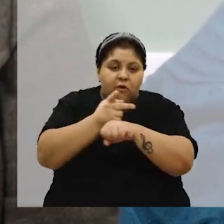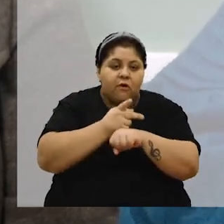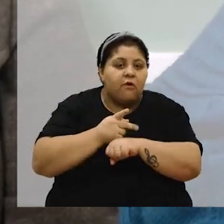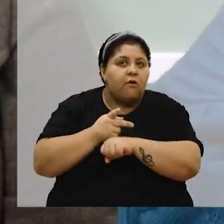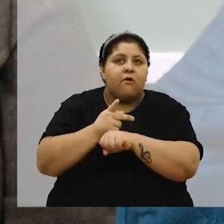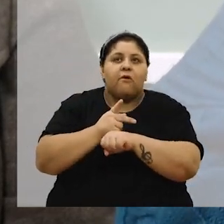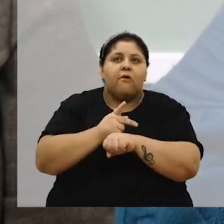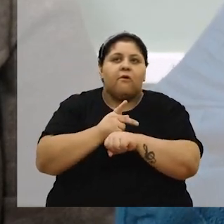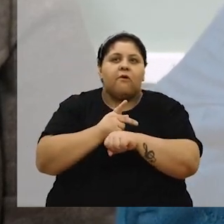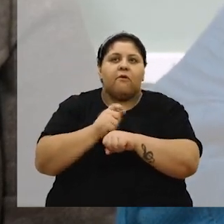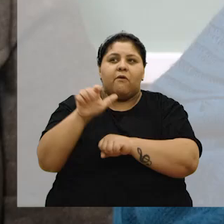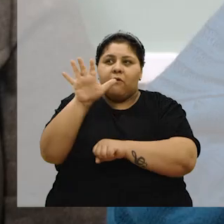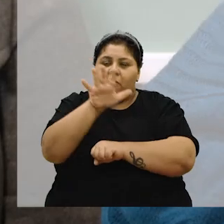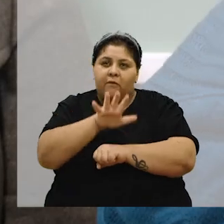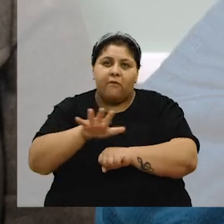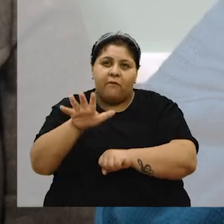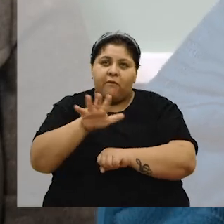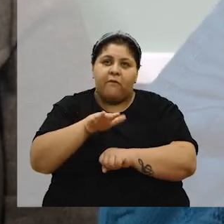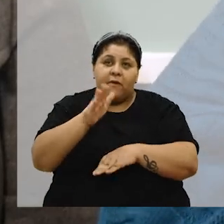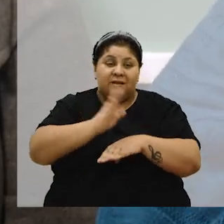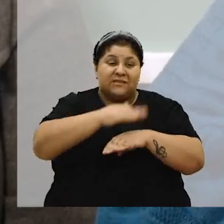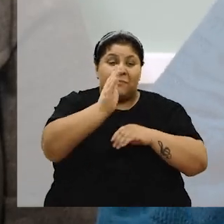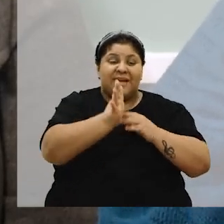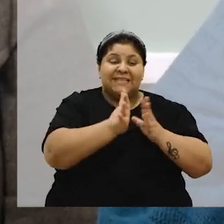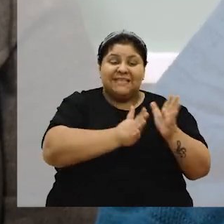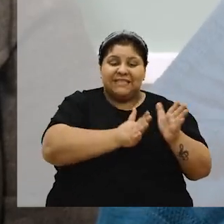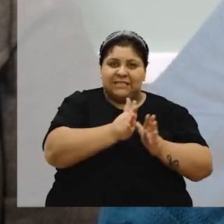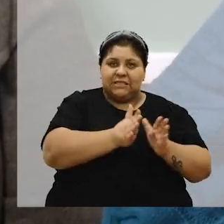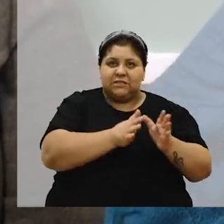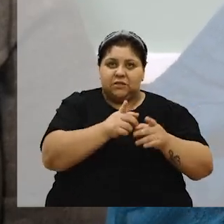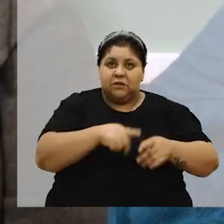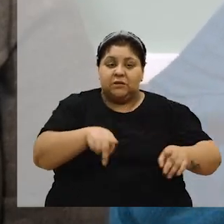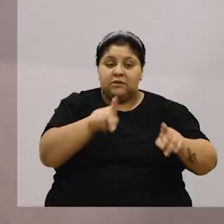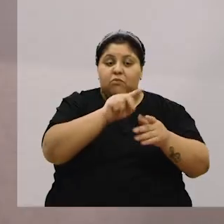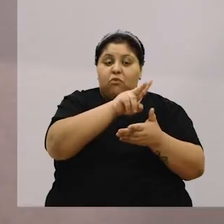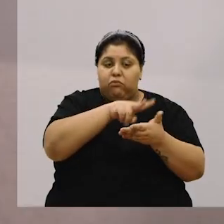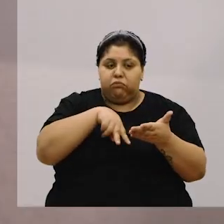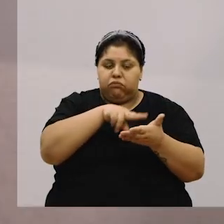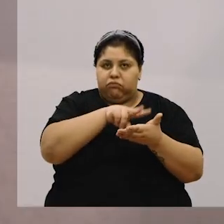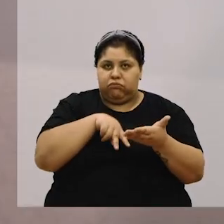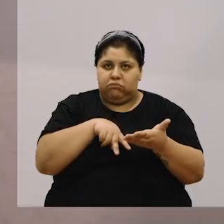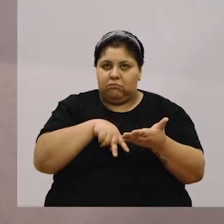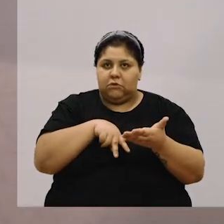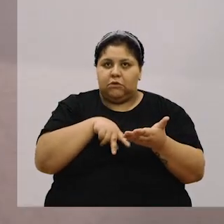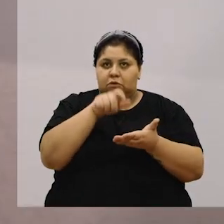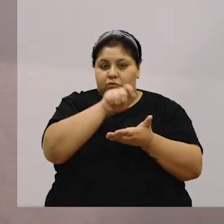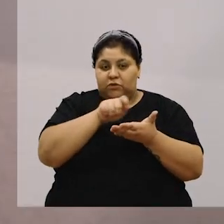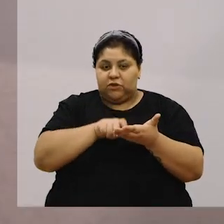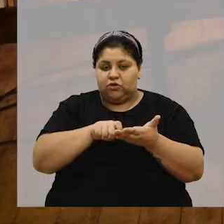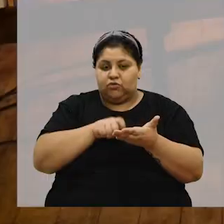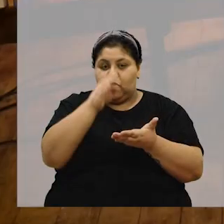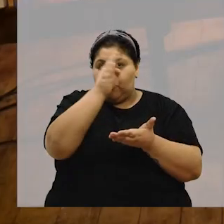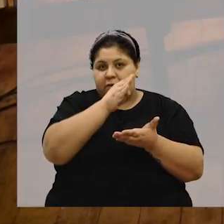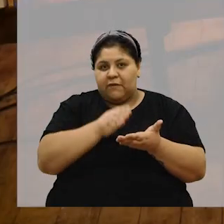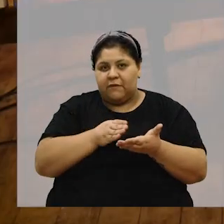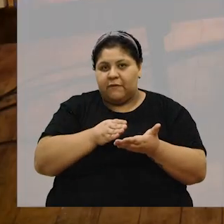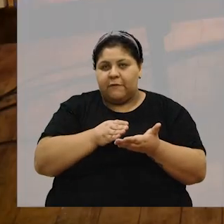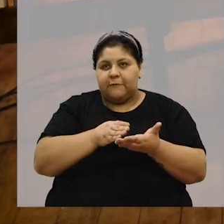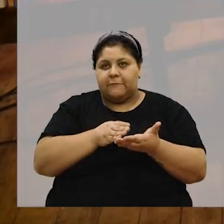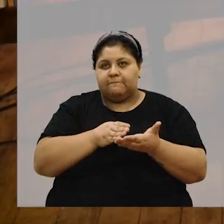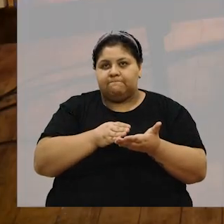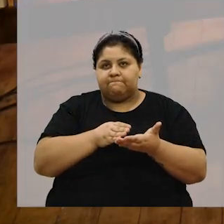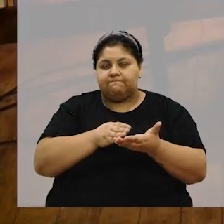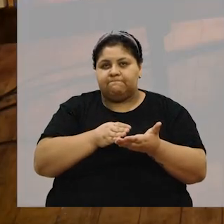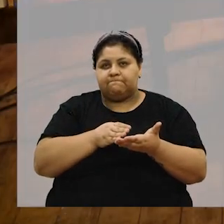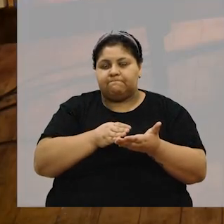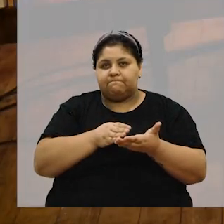procura grande por autores nacionais, até porque são muito mais acessíveis para esse público leitor, né? Um autor nacional. Eu vejo